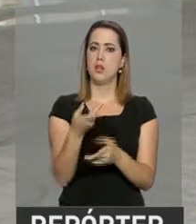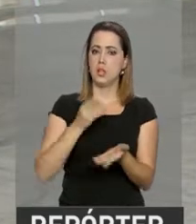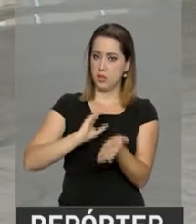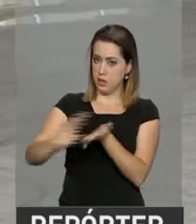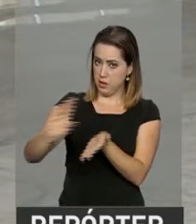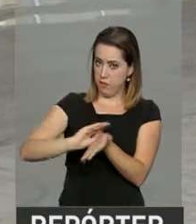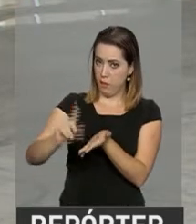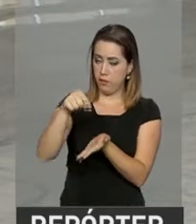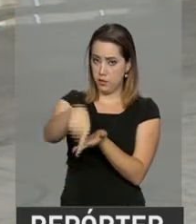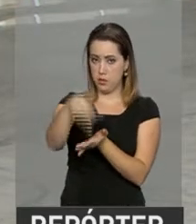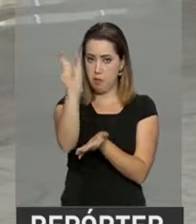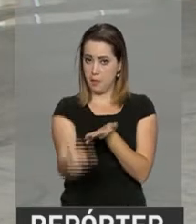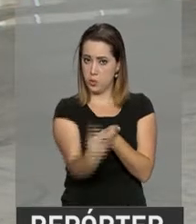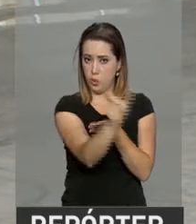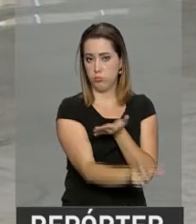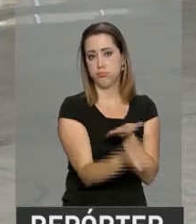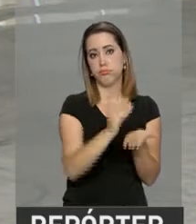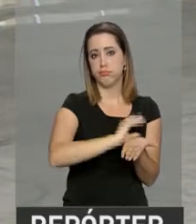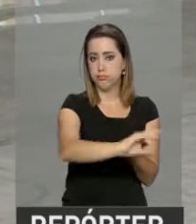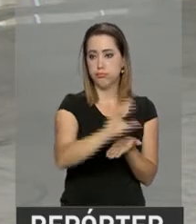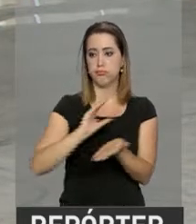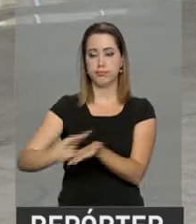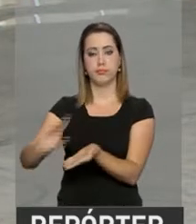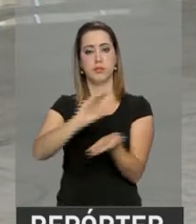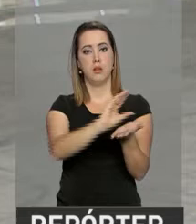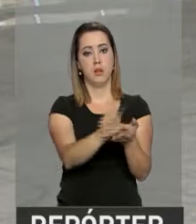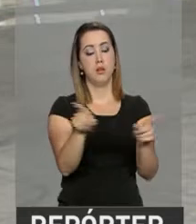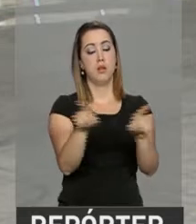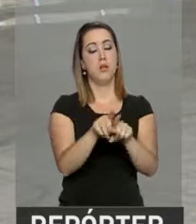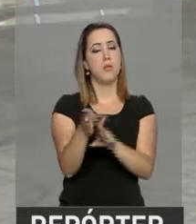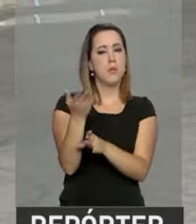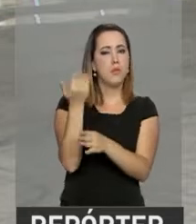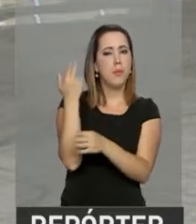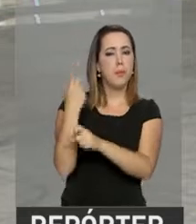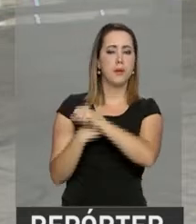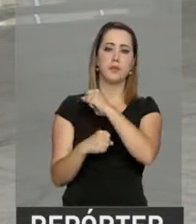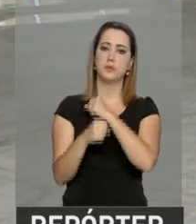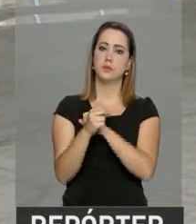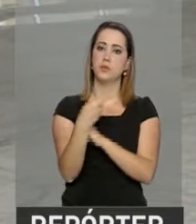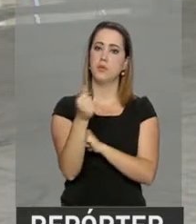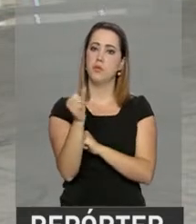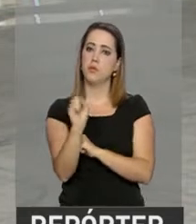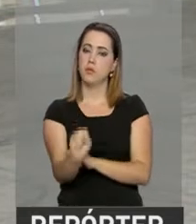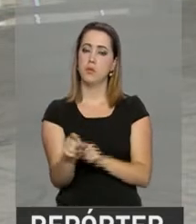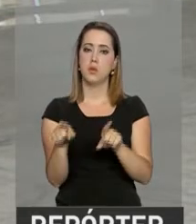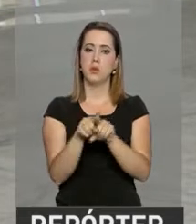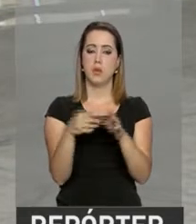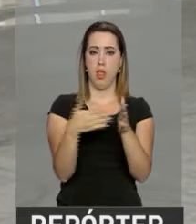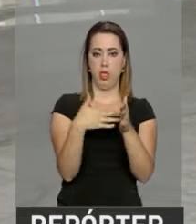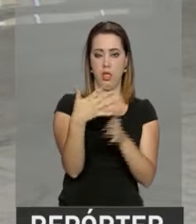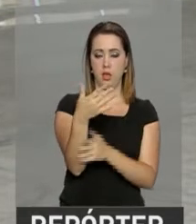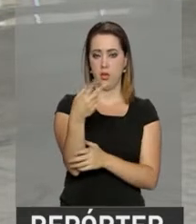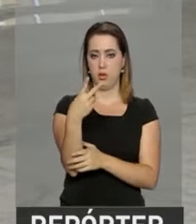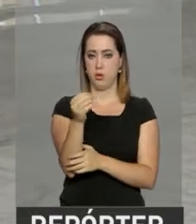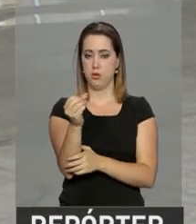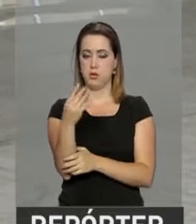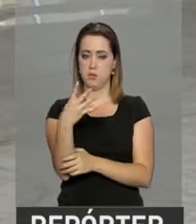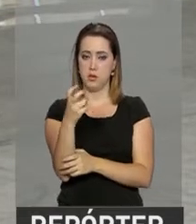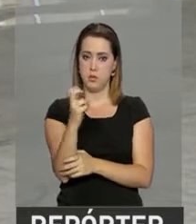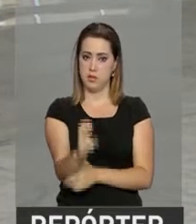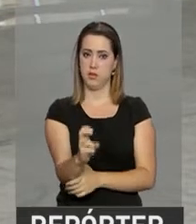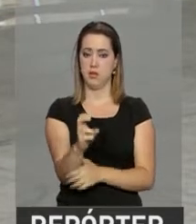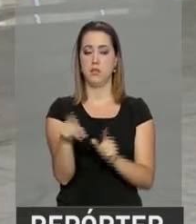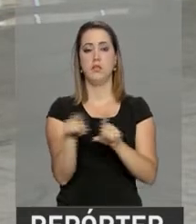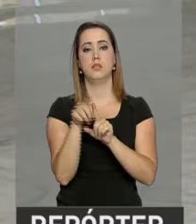vão estar disponíveis devoluções referentes ao período de 2008 a 2015 que ainda estavam pendentes no